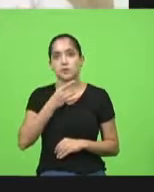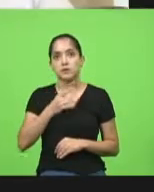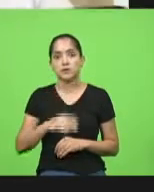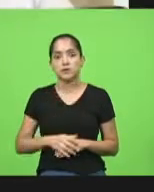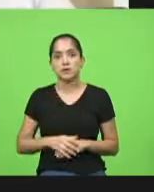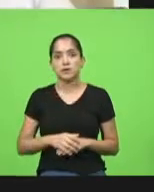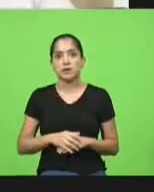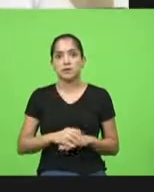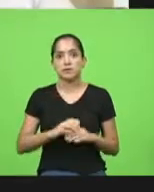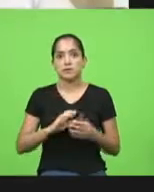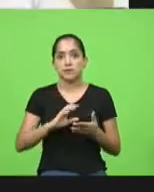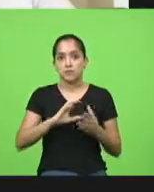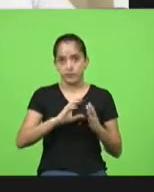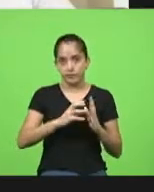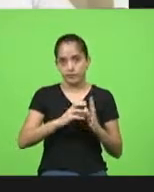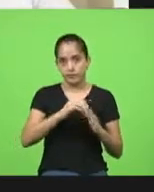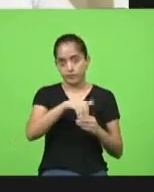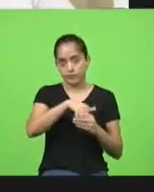MDB, voto sim.